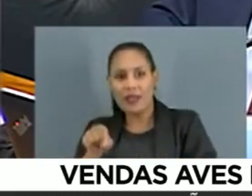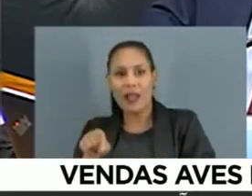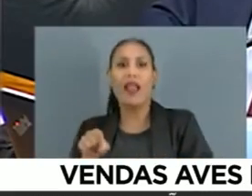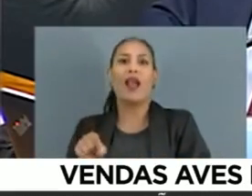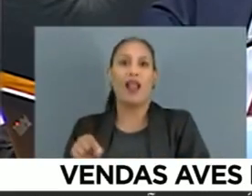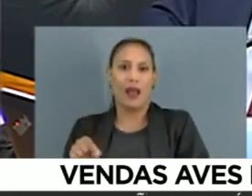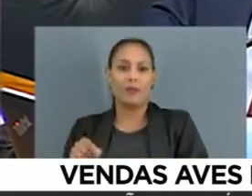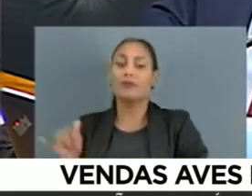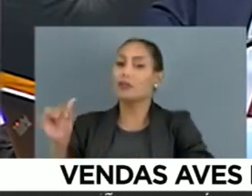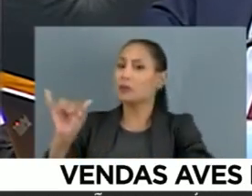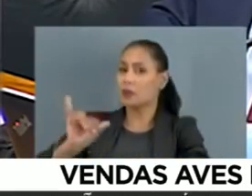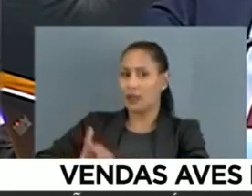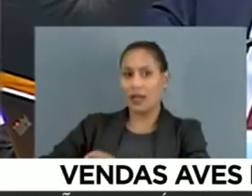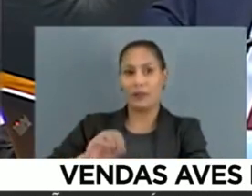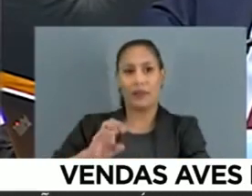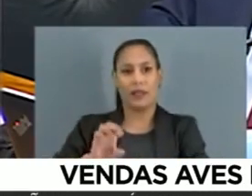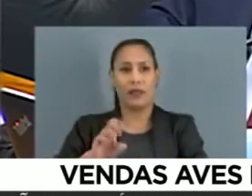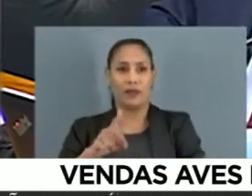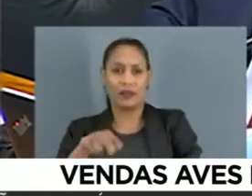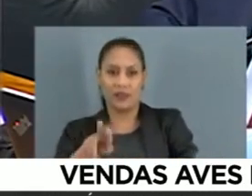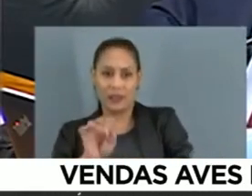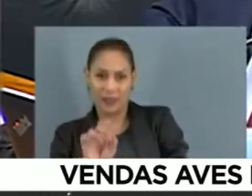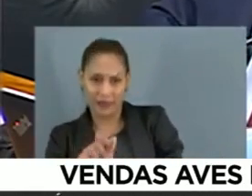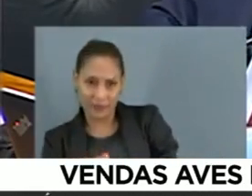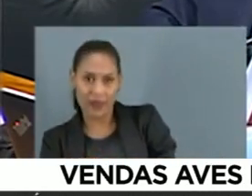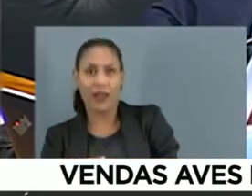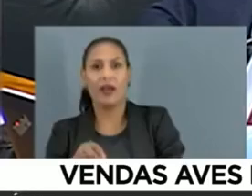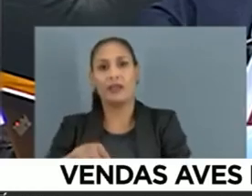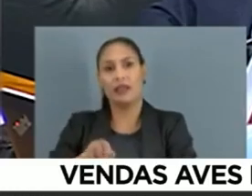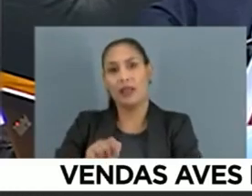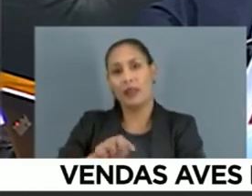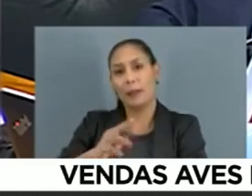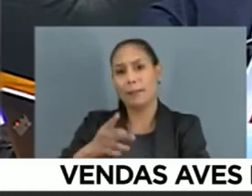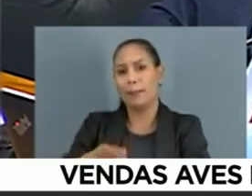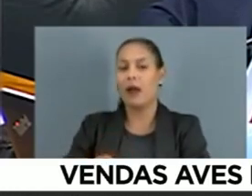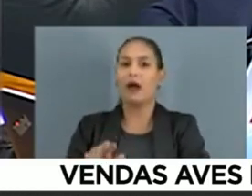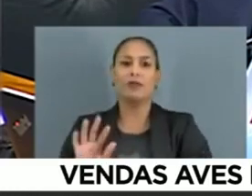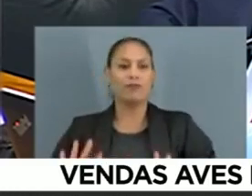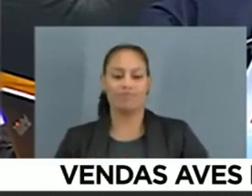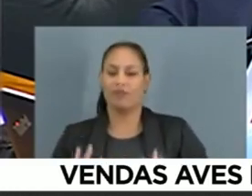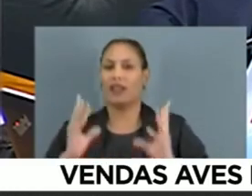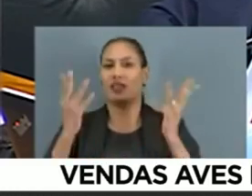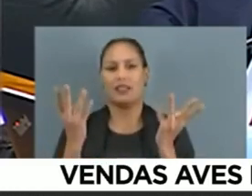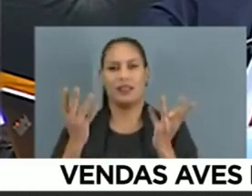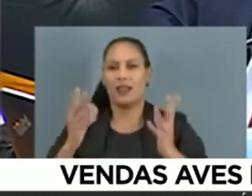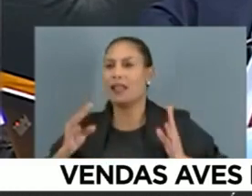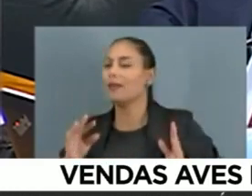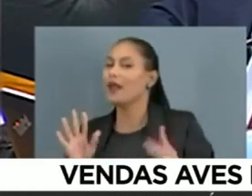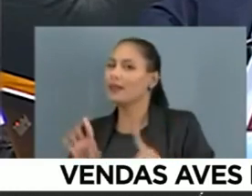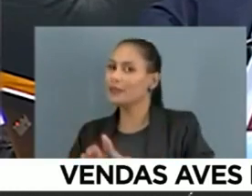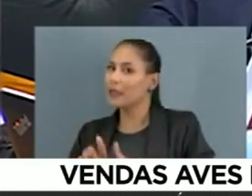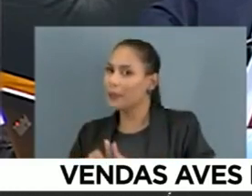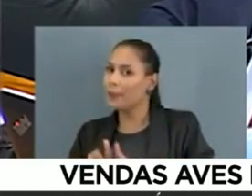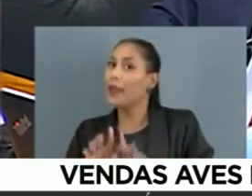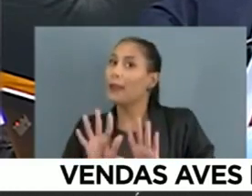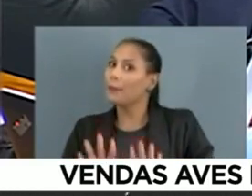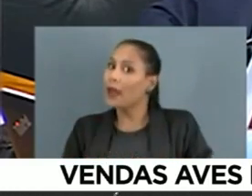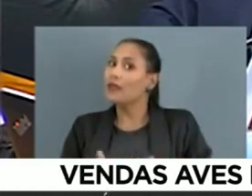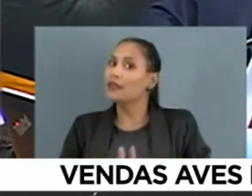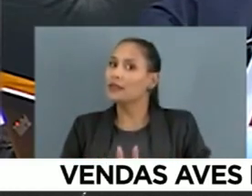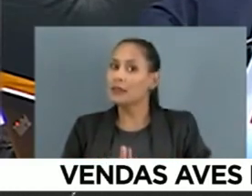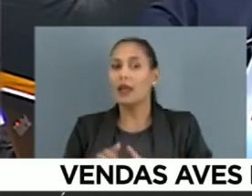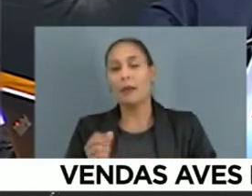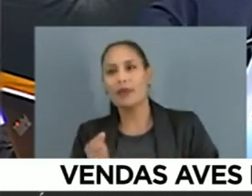capital nacional de cevada e do malte servirá não apenas para celebrar suas conquistas excepcionais, mas também contribuirá para